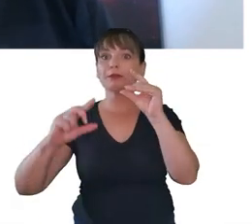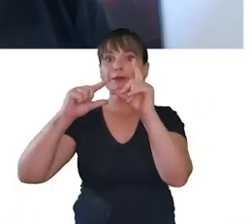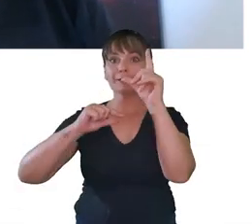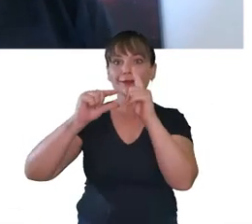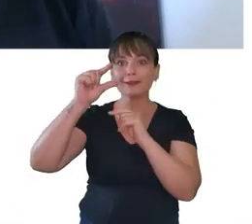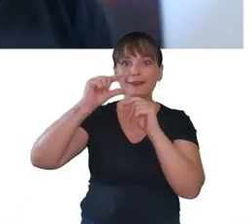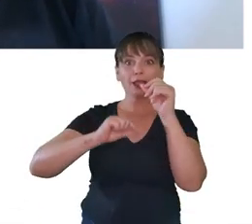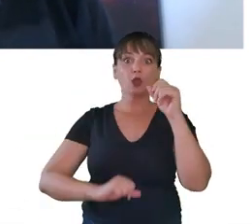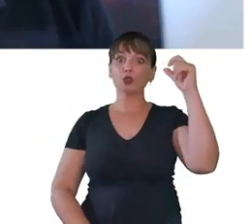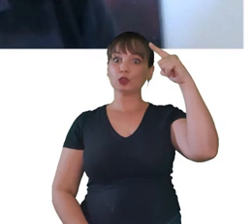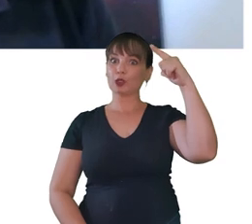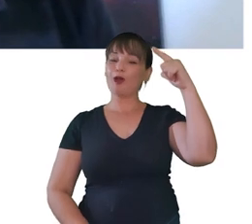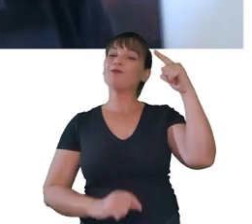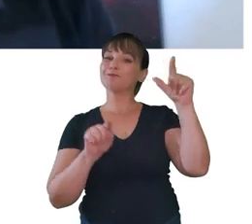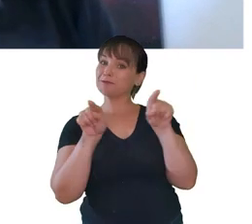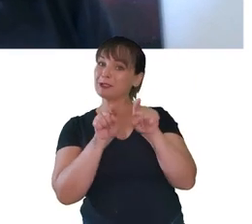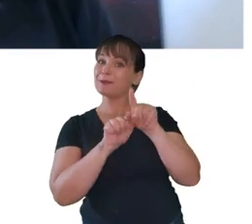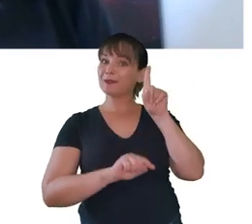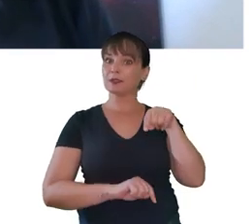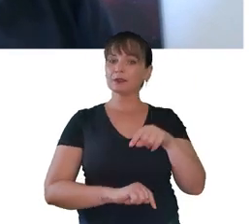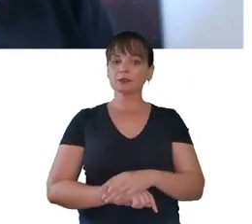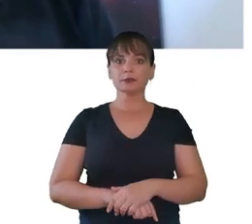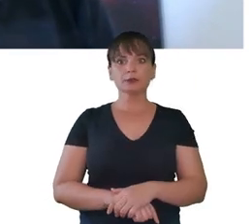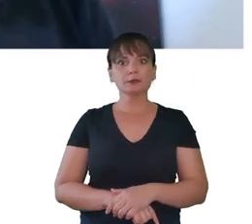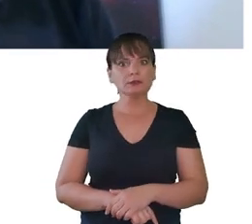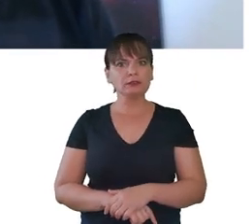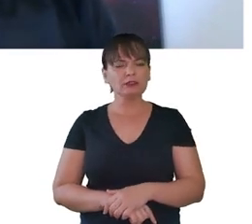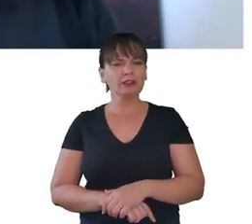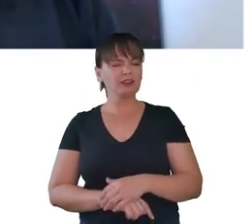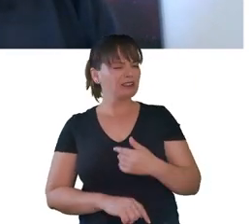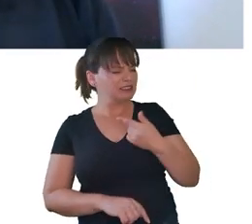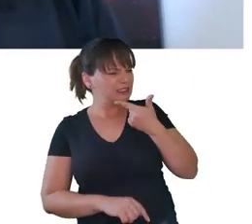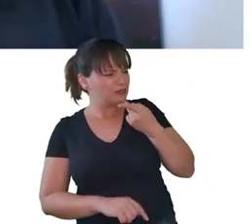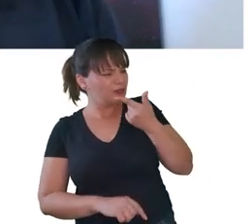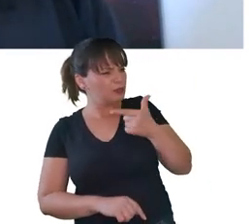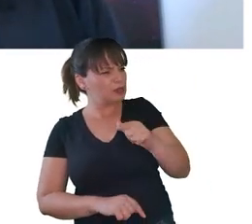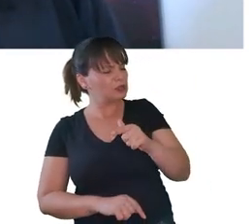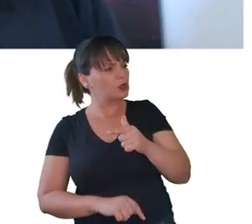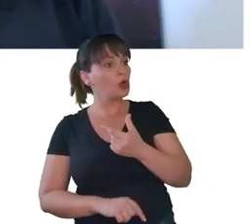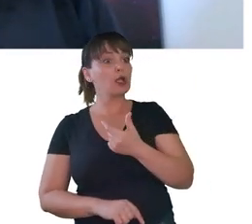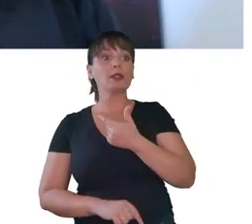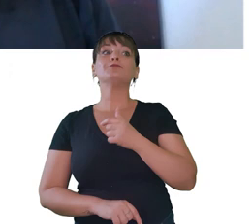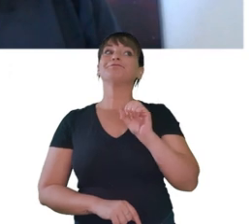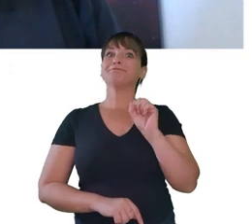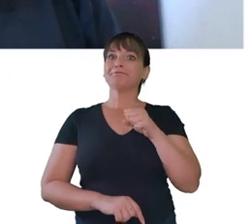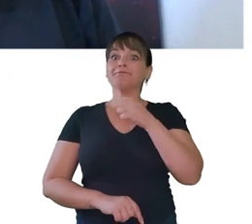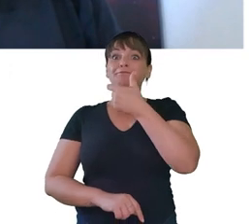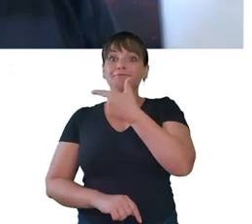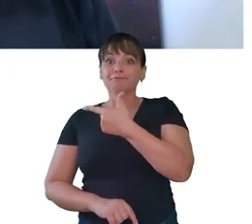de estrelas, sendo o nosso Sol uma delas. Porém, 250 bilhões? Repete esse número, que é muito